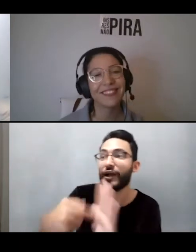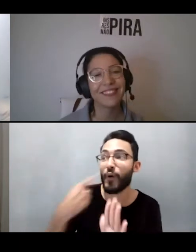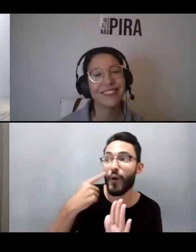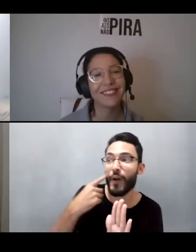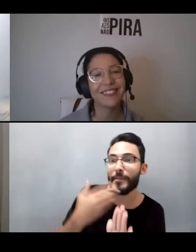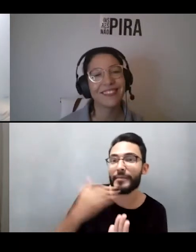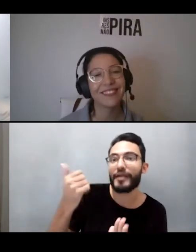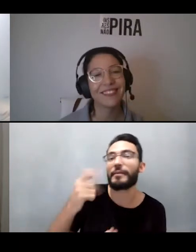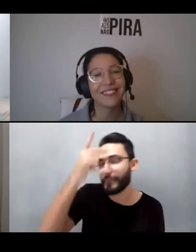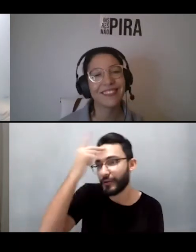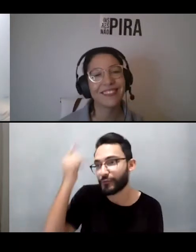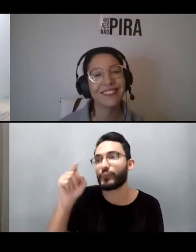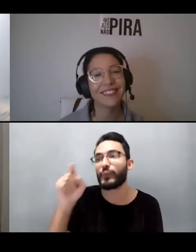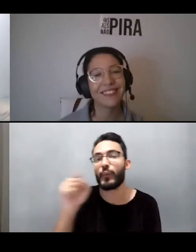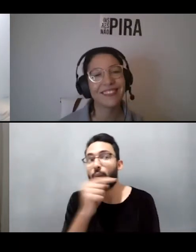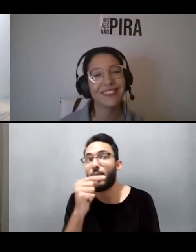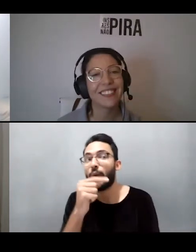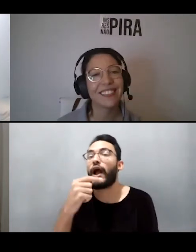você confia.